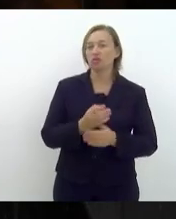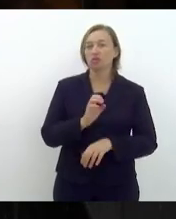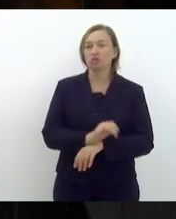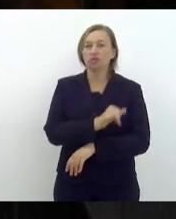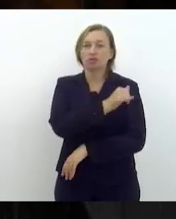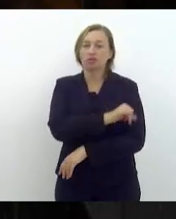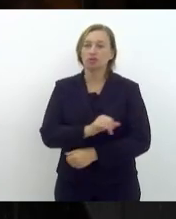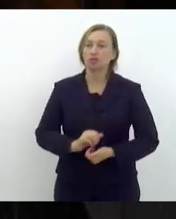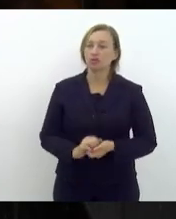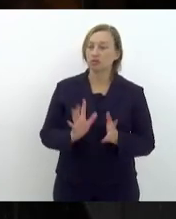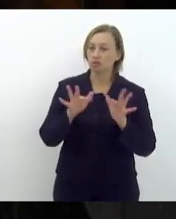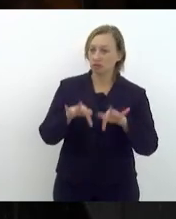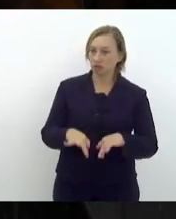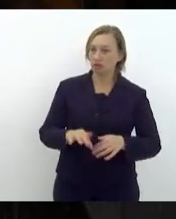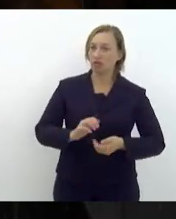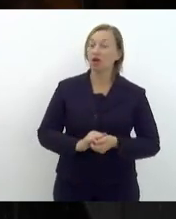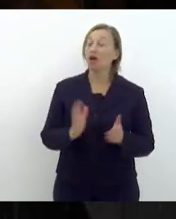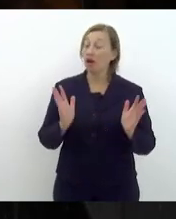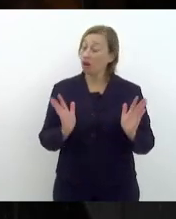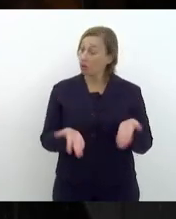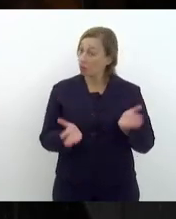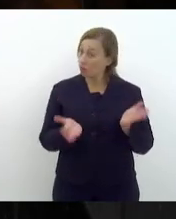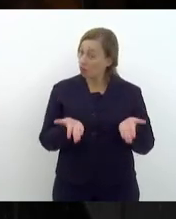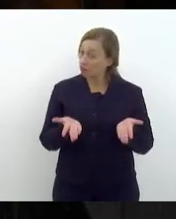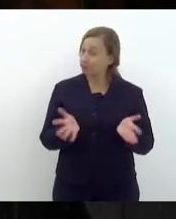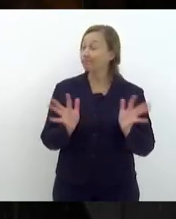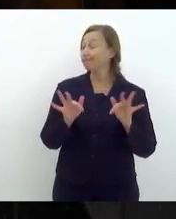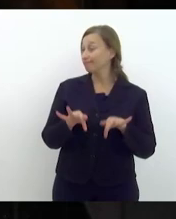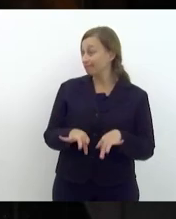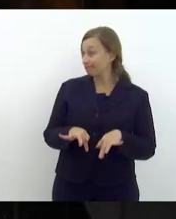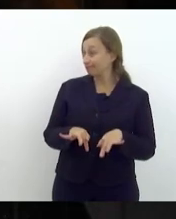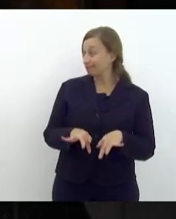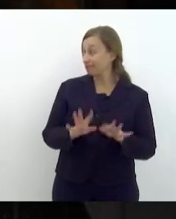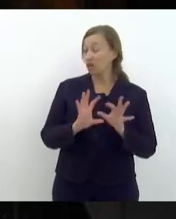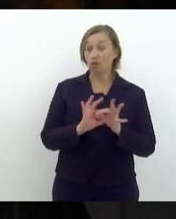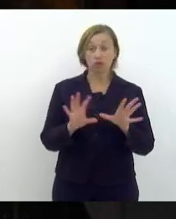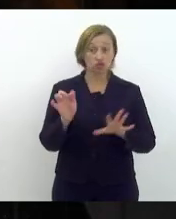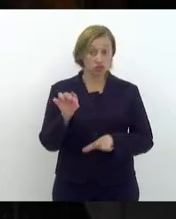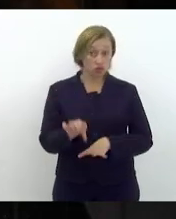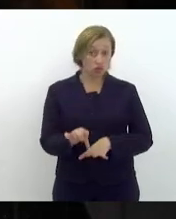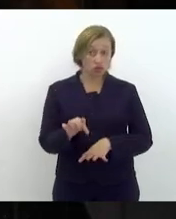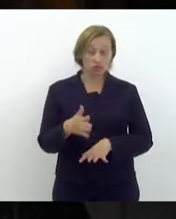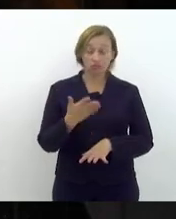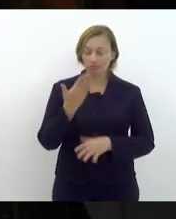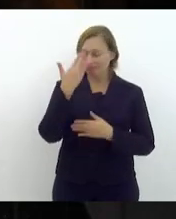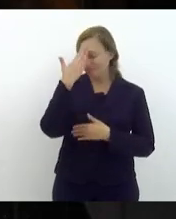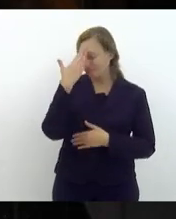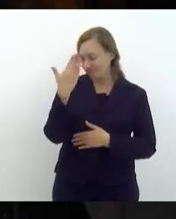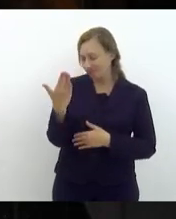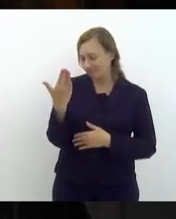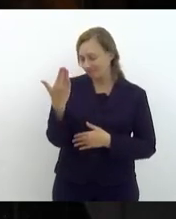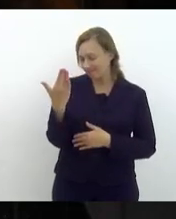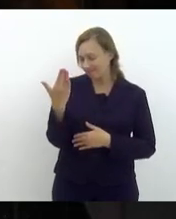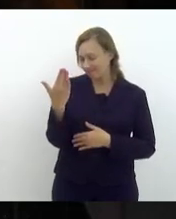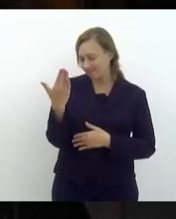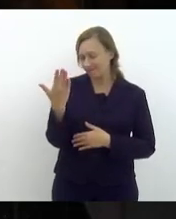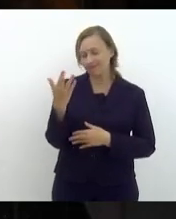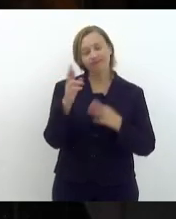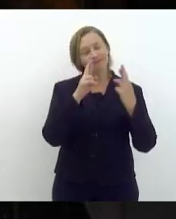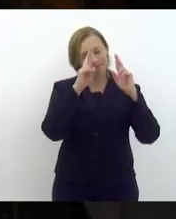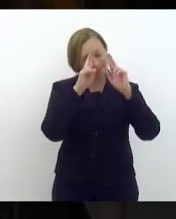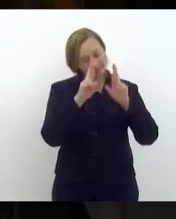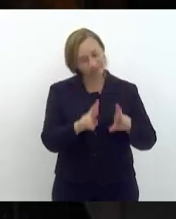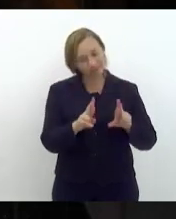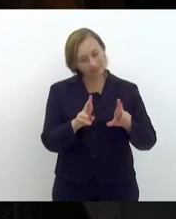e finalizando agora para finalizar eu deixo aqui o meu agradecimento o meu respeito